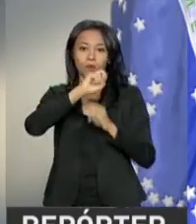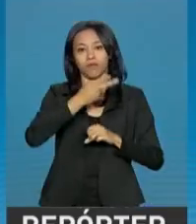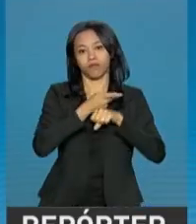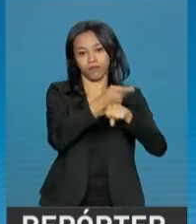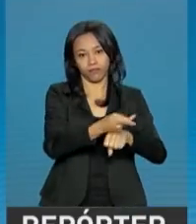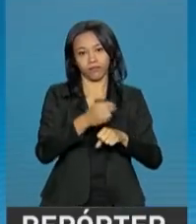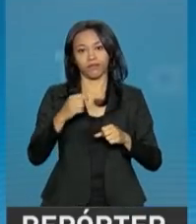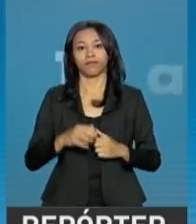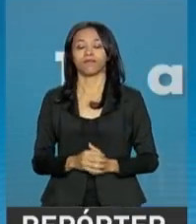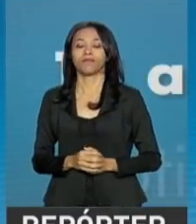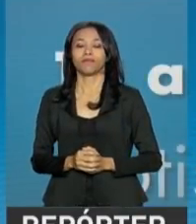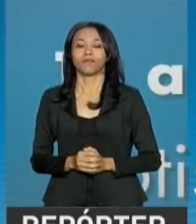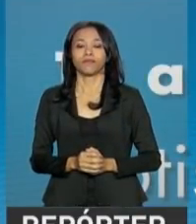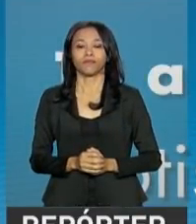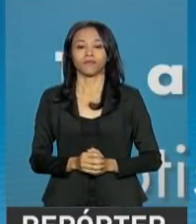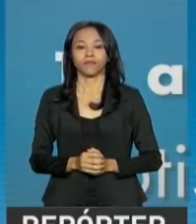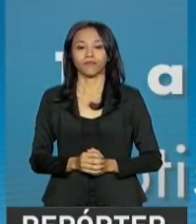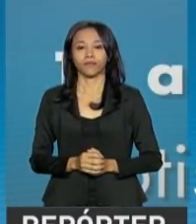pasep